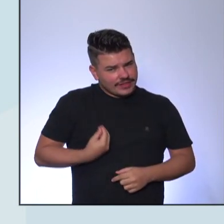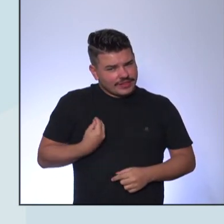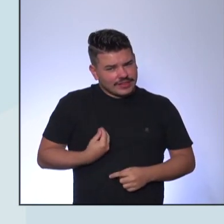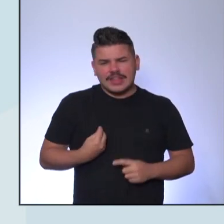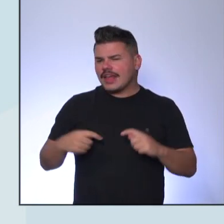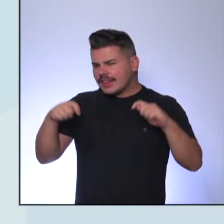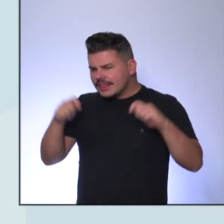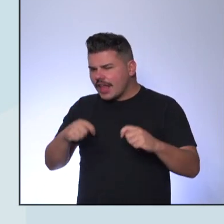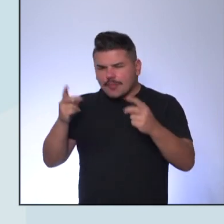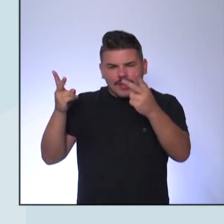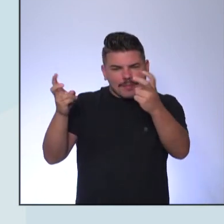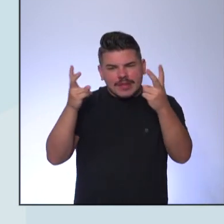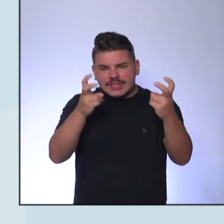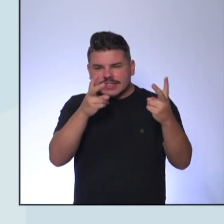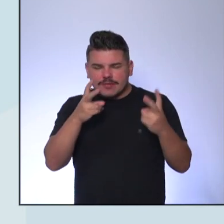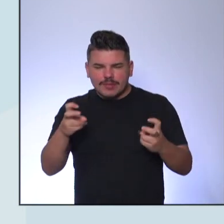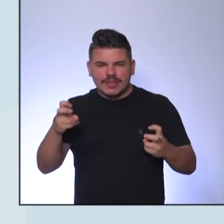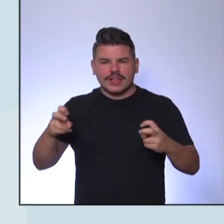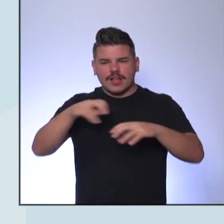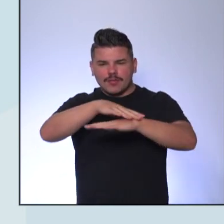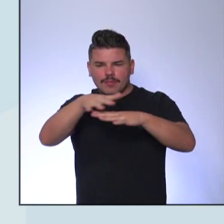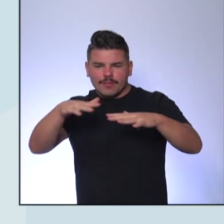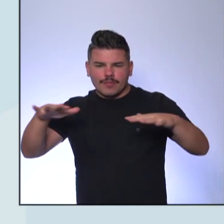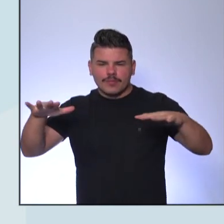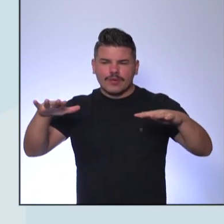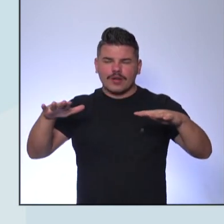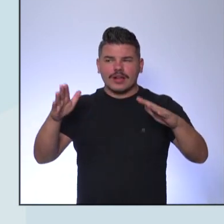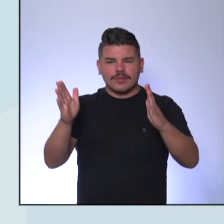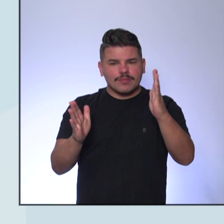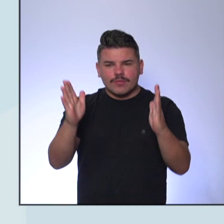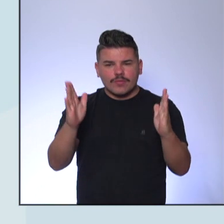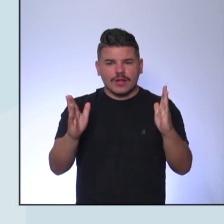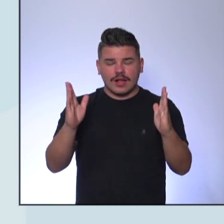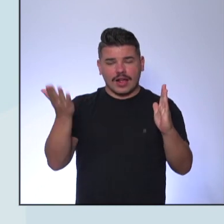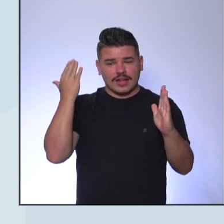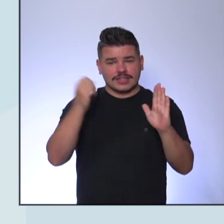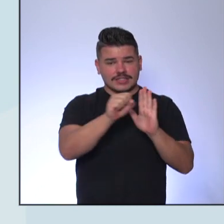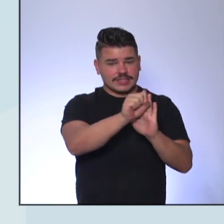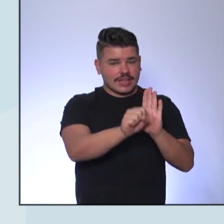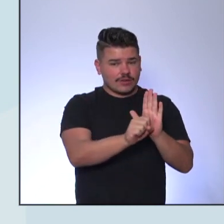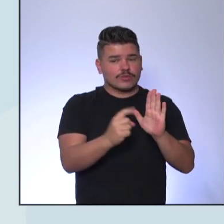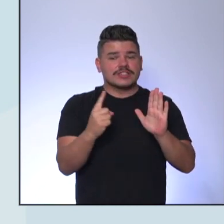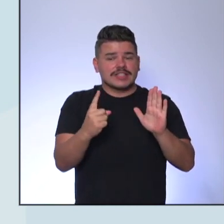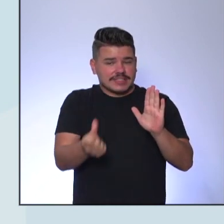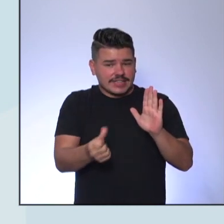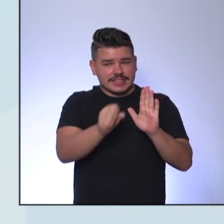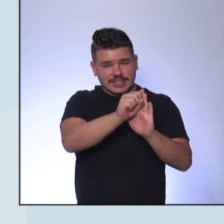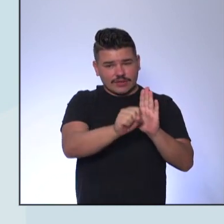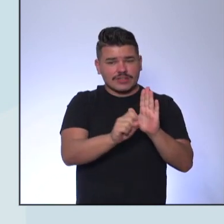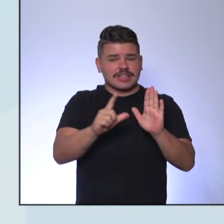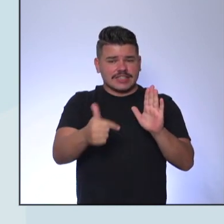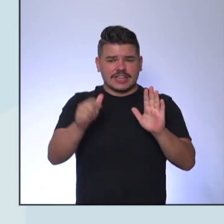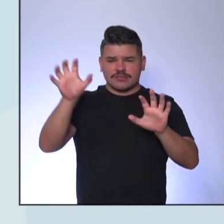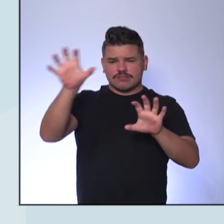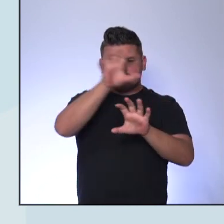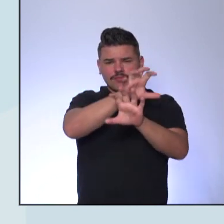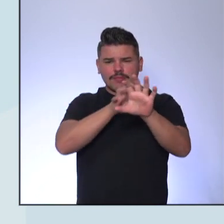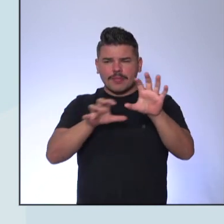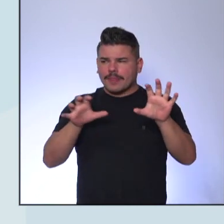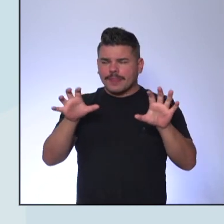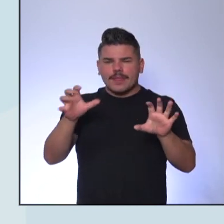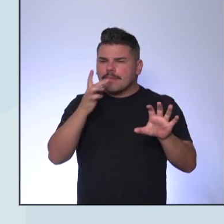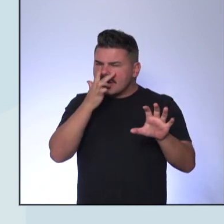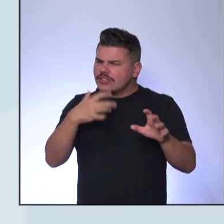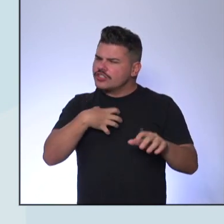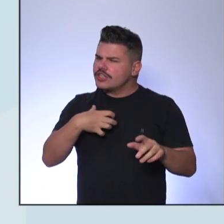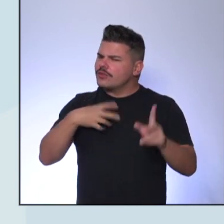possível observar alguma paisagem das épocas estudadas, no século XVI e XVII? Se a resposta é